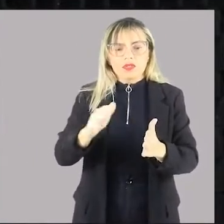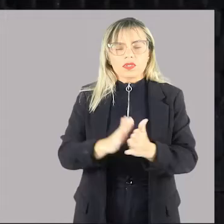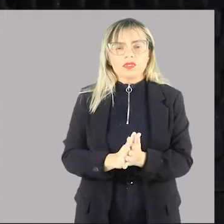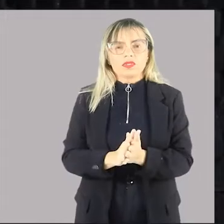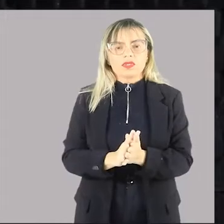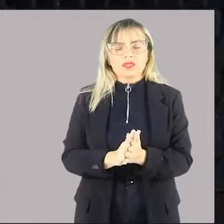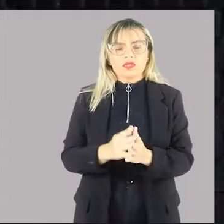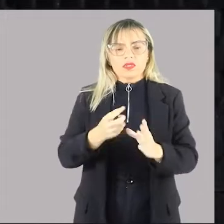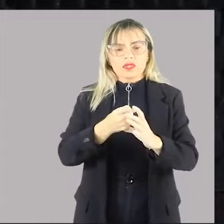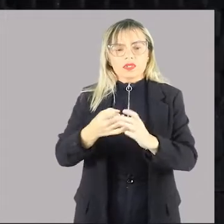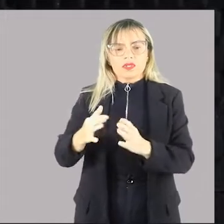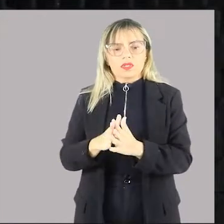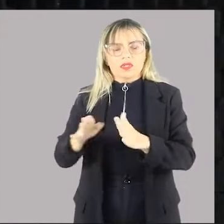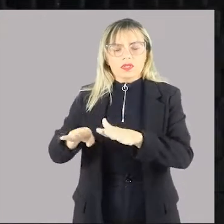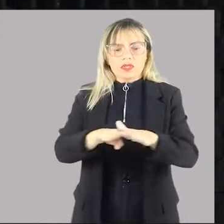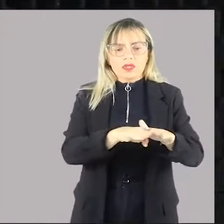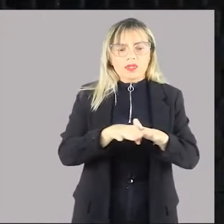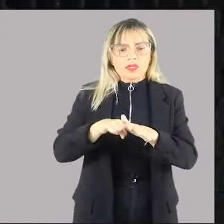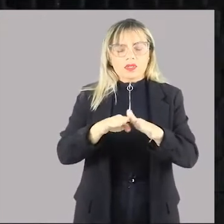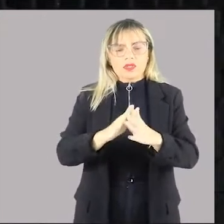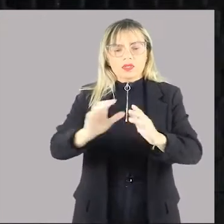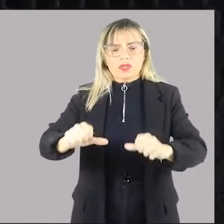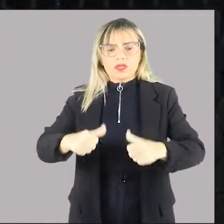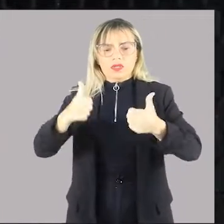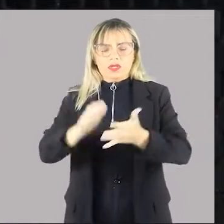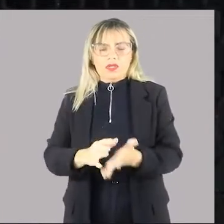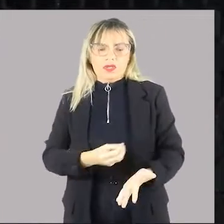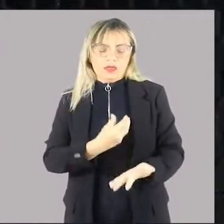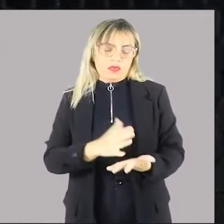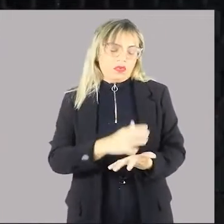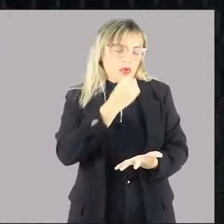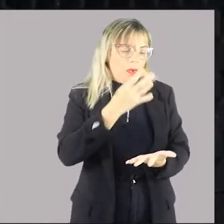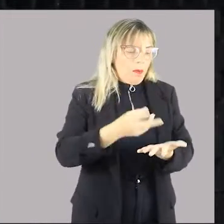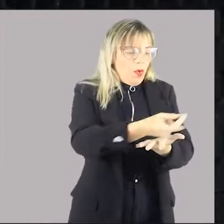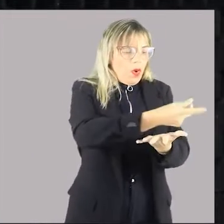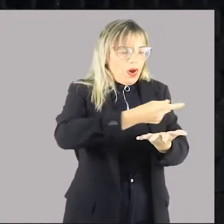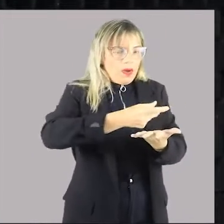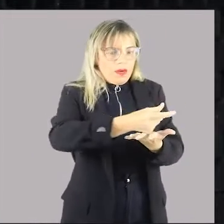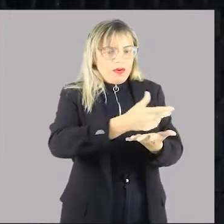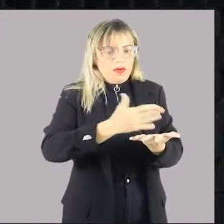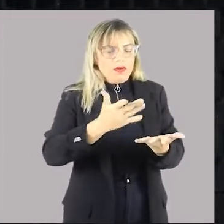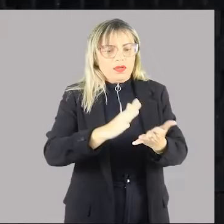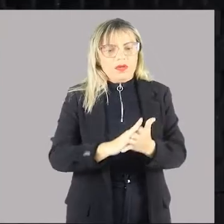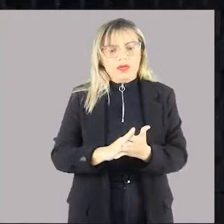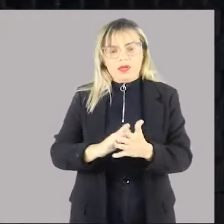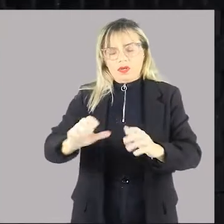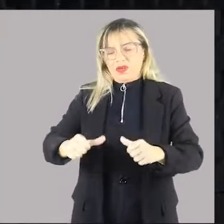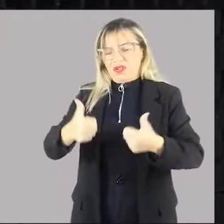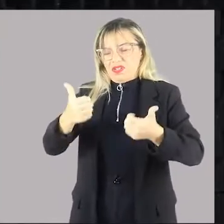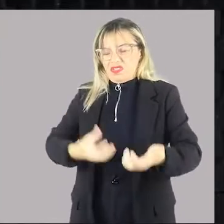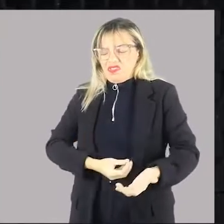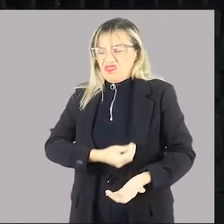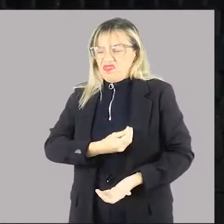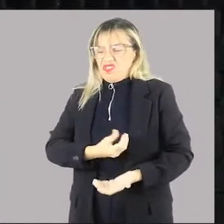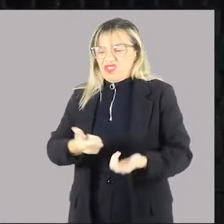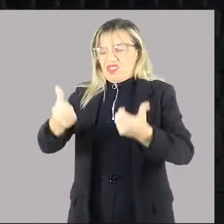qualidade de vida. Porque muitas das vezes eu posso ter uma boa renda e minha qualidade de vida é precária.